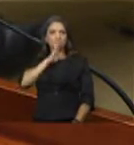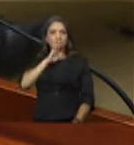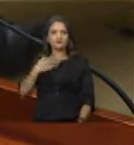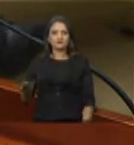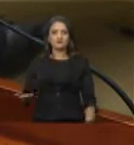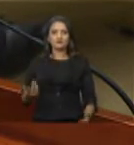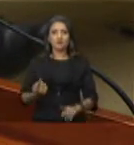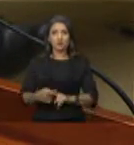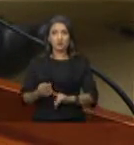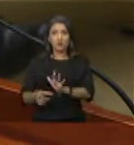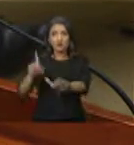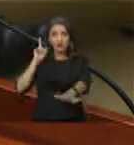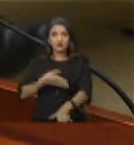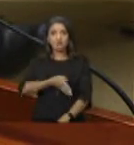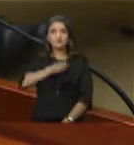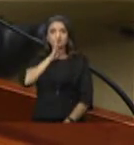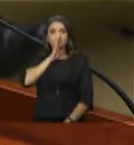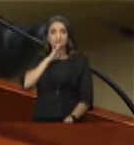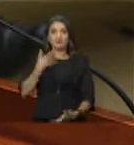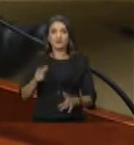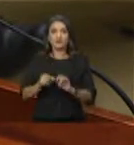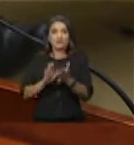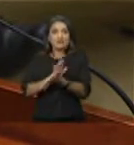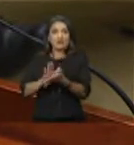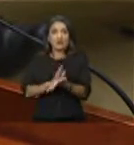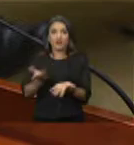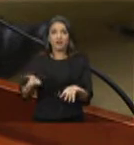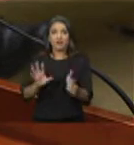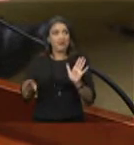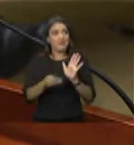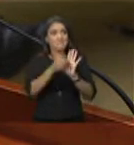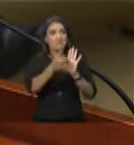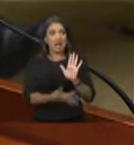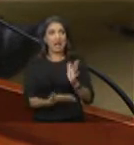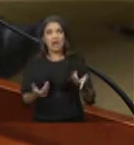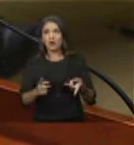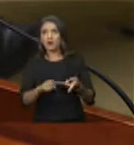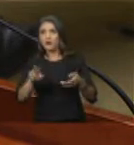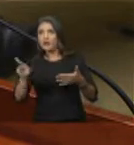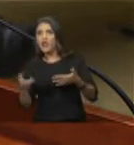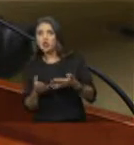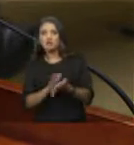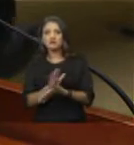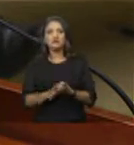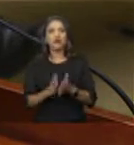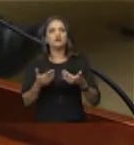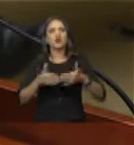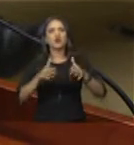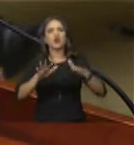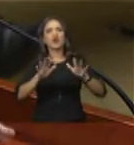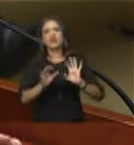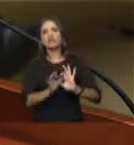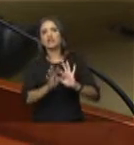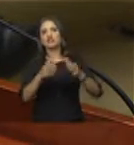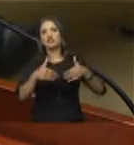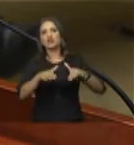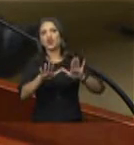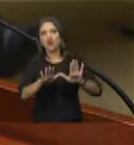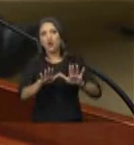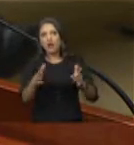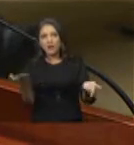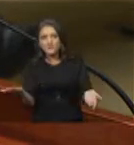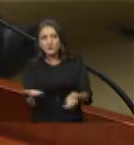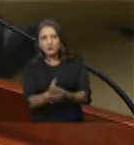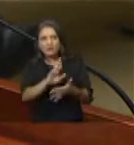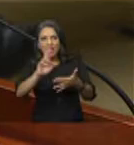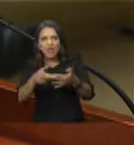ela sequer embargou porque ela sequer não agravou e deixou se dar a coisa julgada